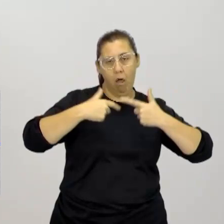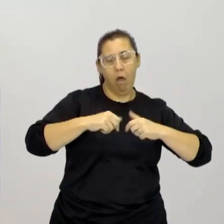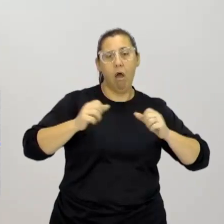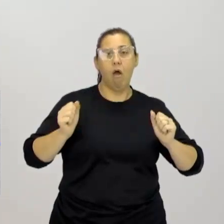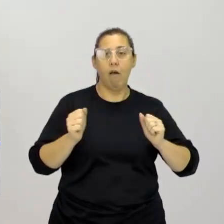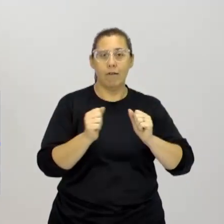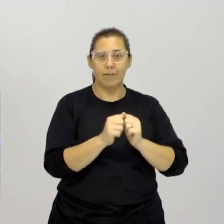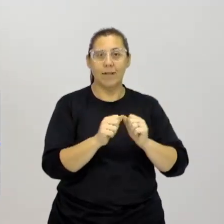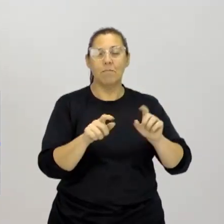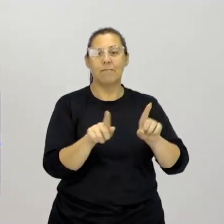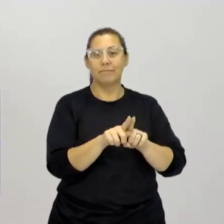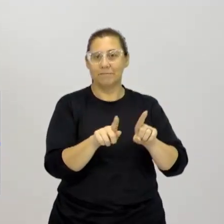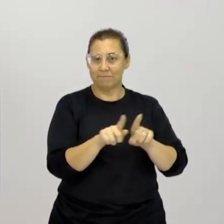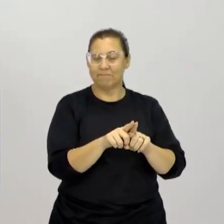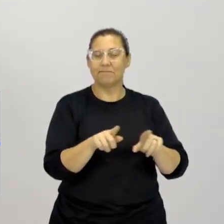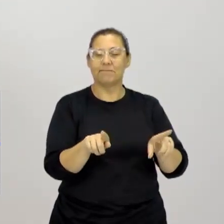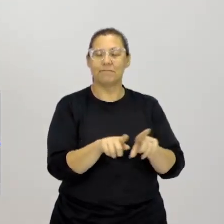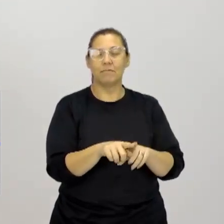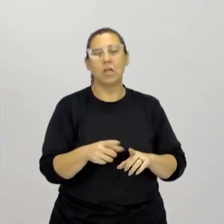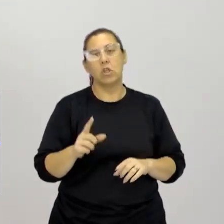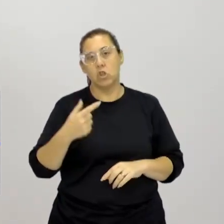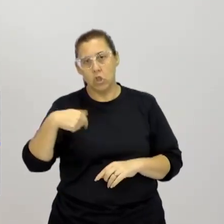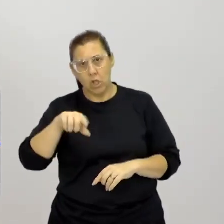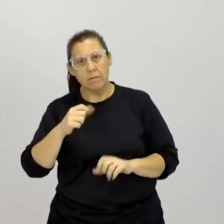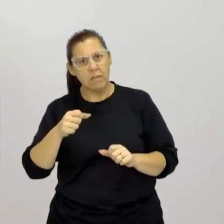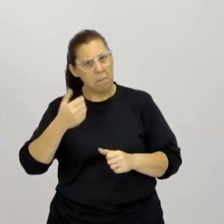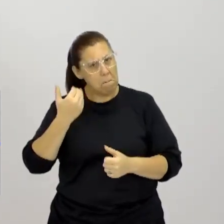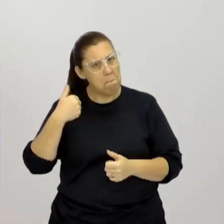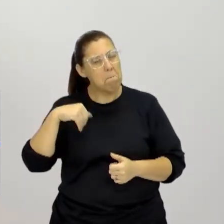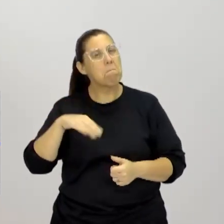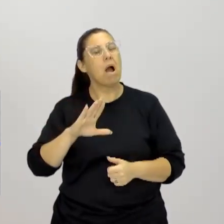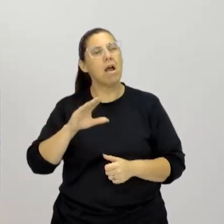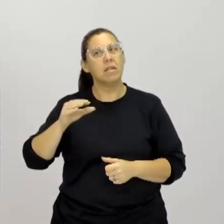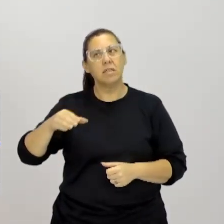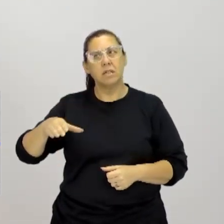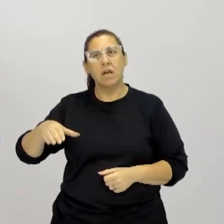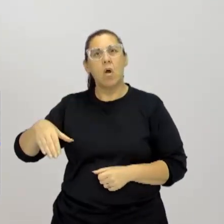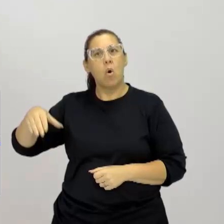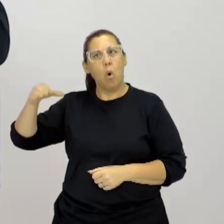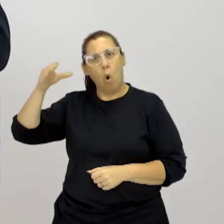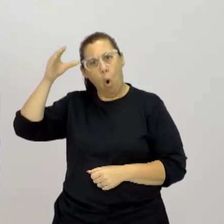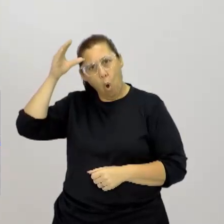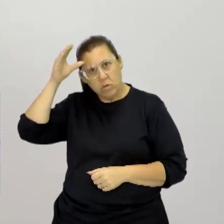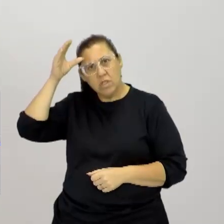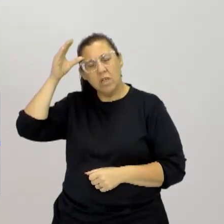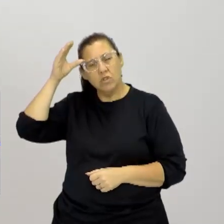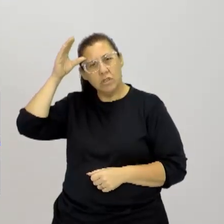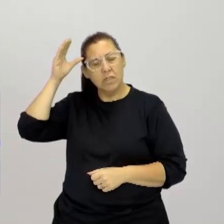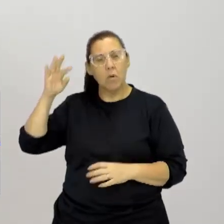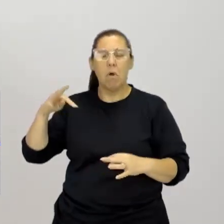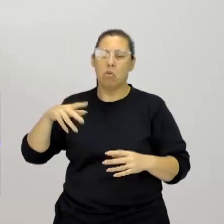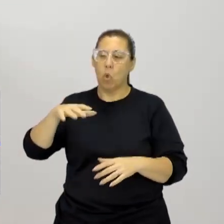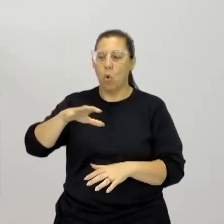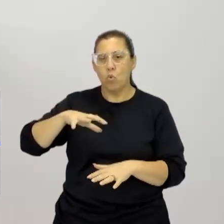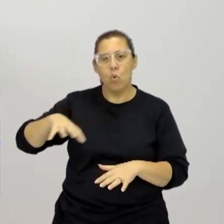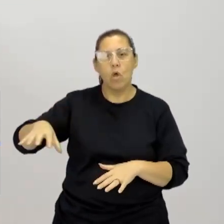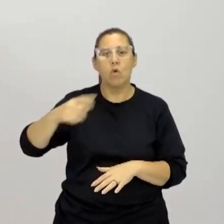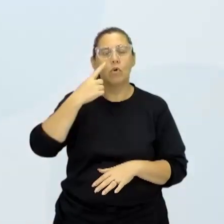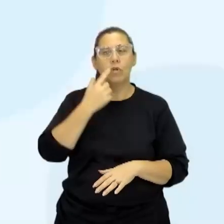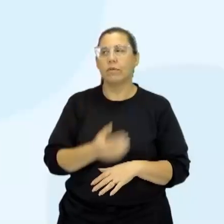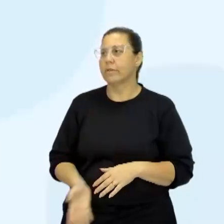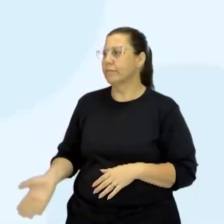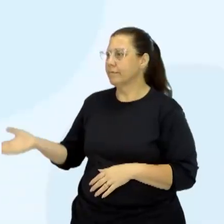precisa mais dessas ideias e essas iniciativas, né? Essa conscientização para todo o território. Aí quando a gente olha para esse mapa